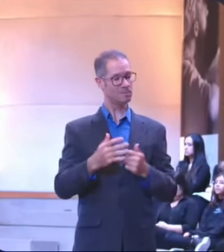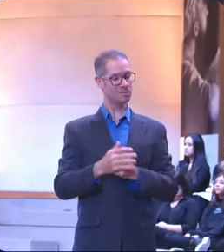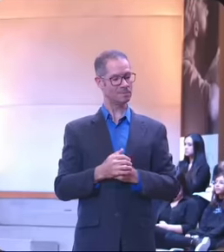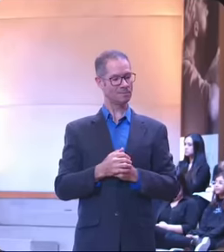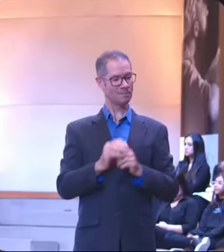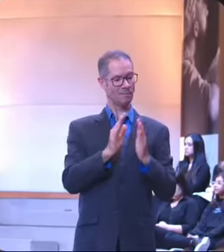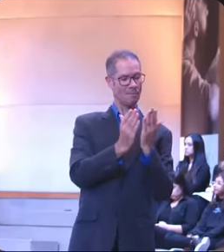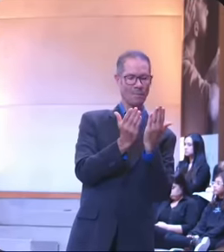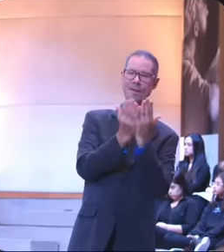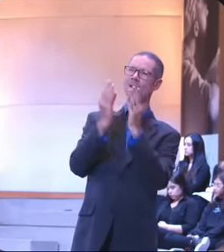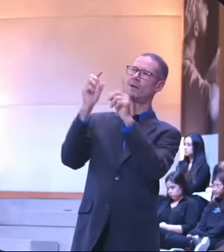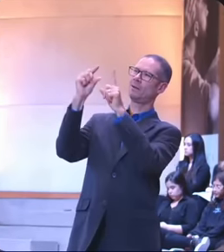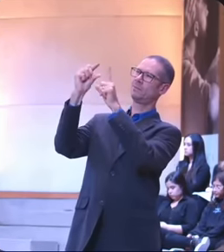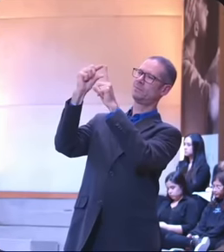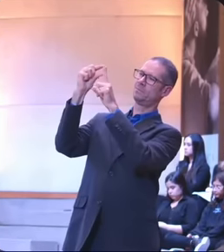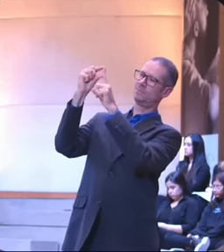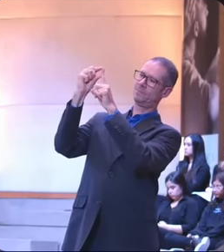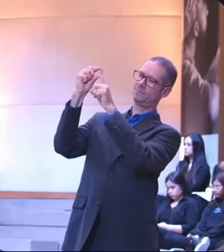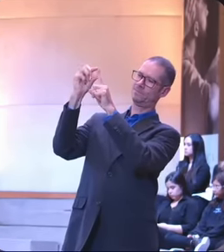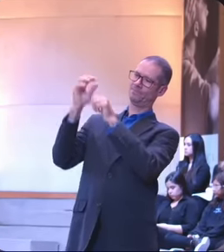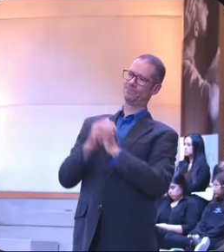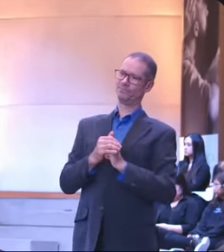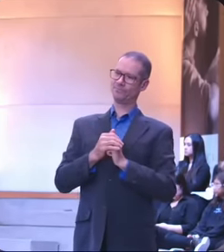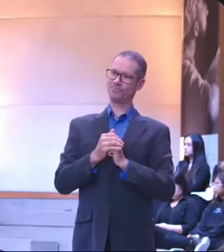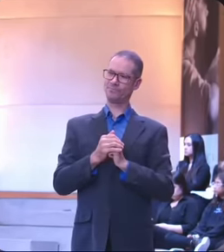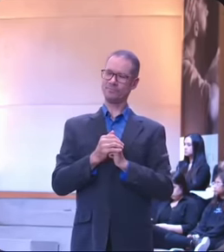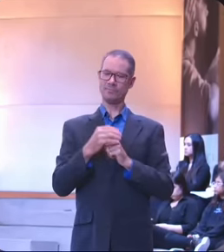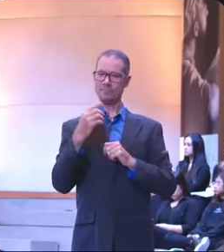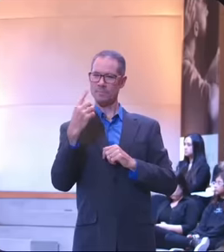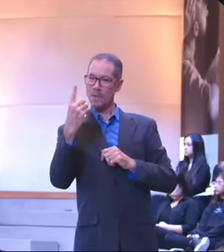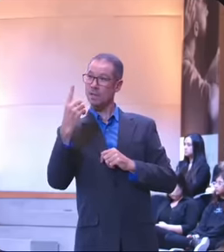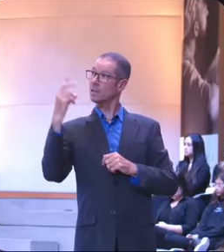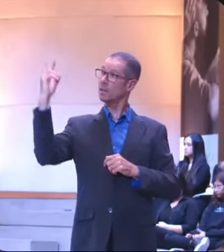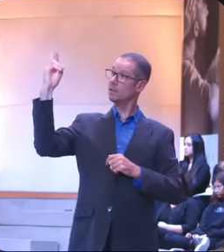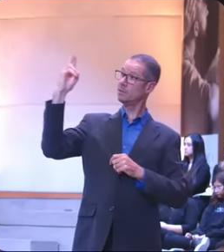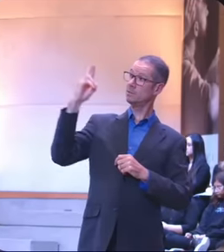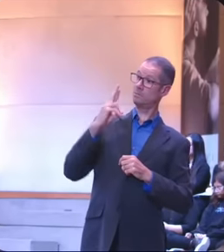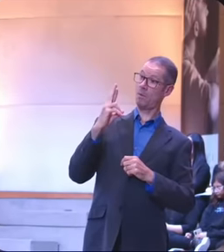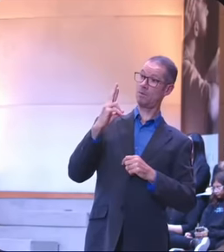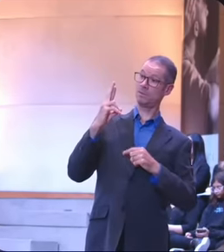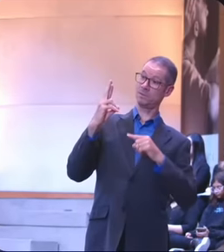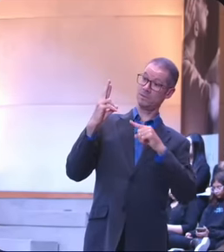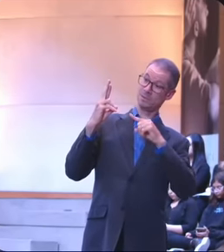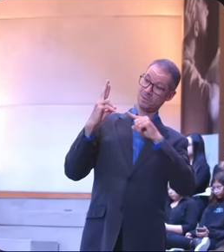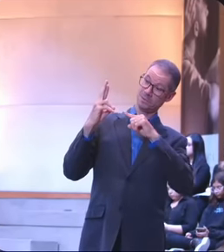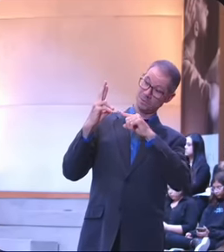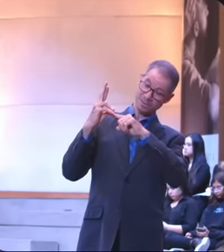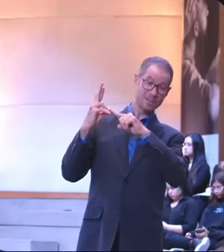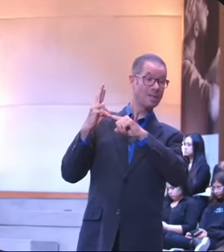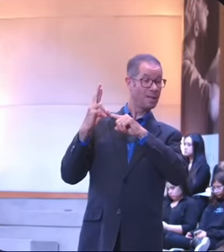A Bíblia diz que entre a resposta de Deus,